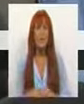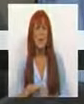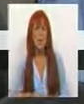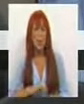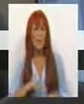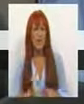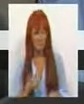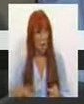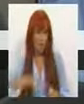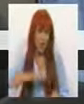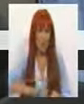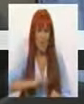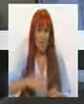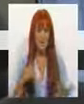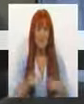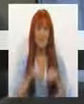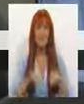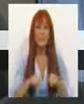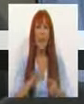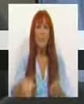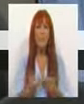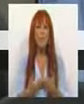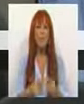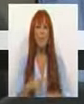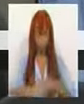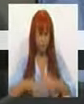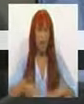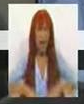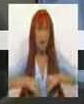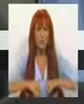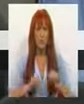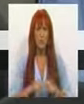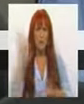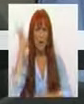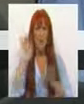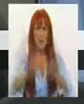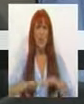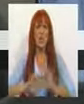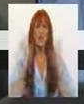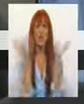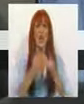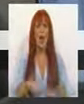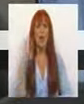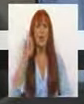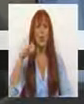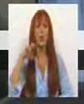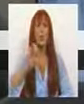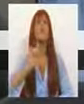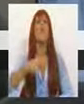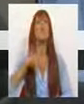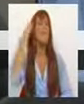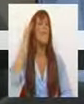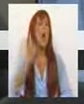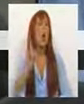confia, nós confiamos que esta proposta vai ser adotada pela Conferência Geral da Unesco e quais é que são as perspectivas